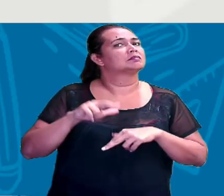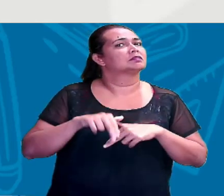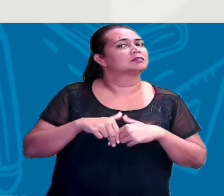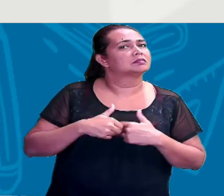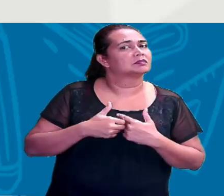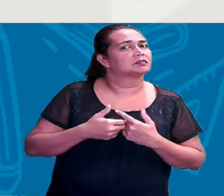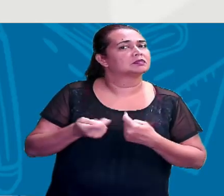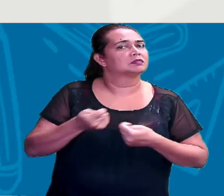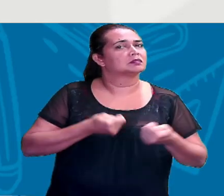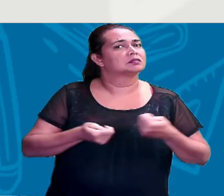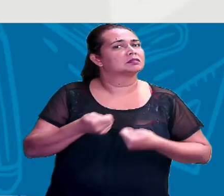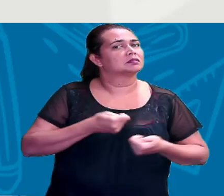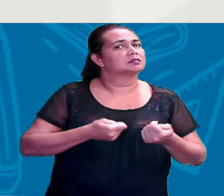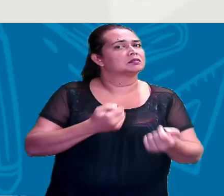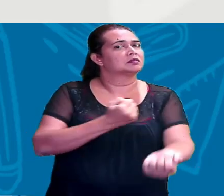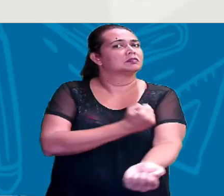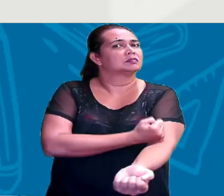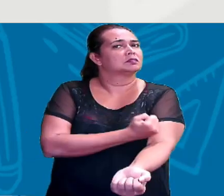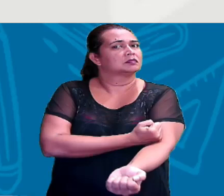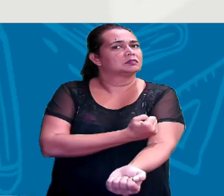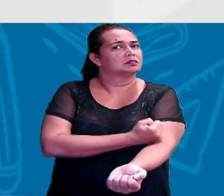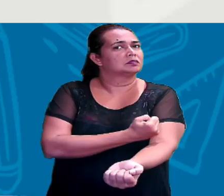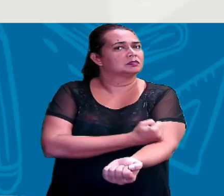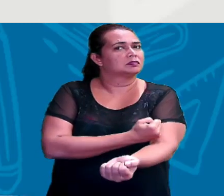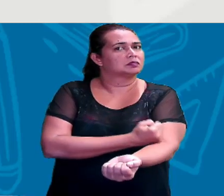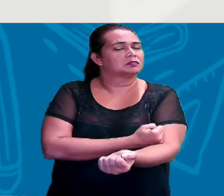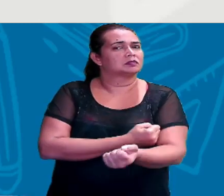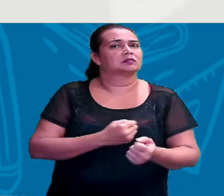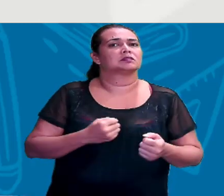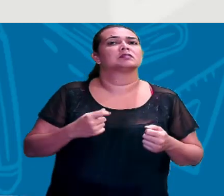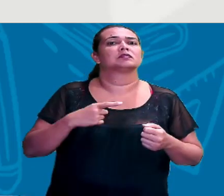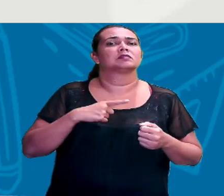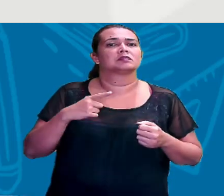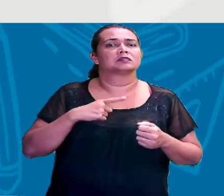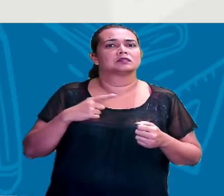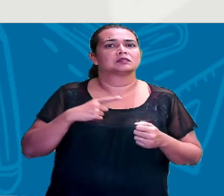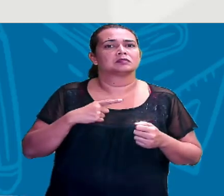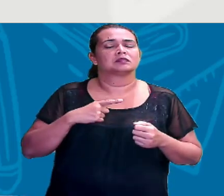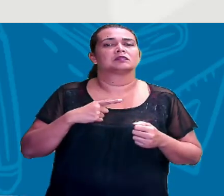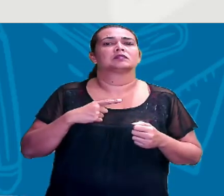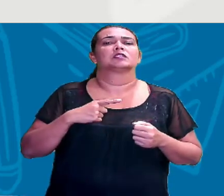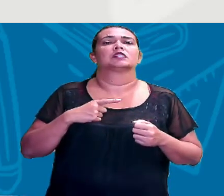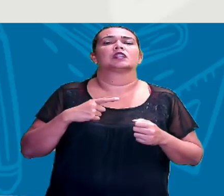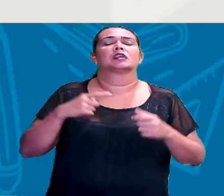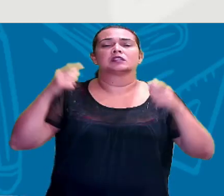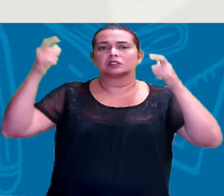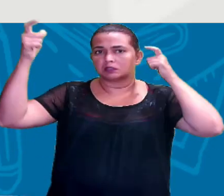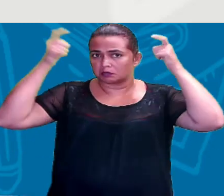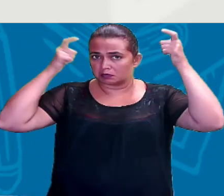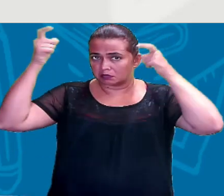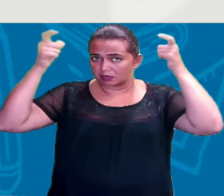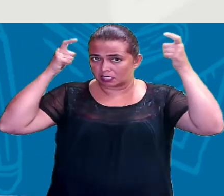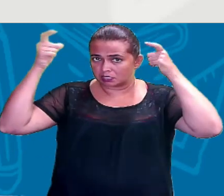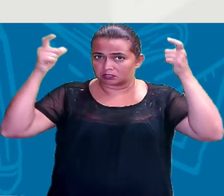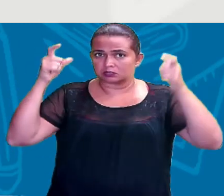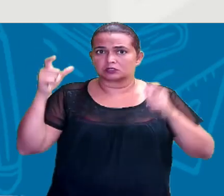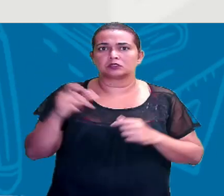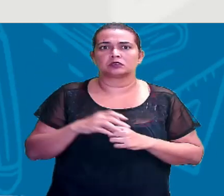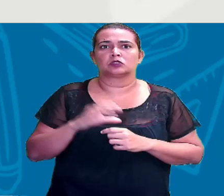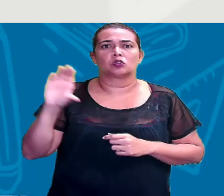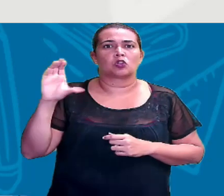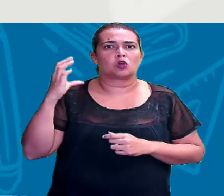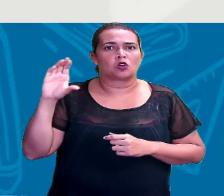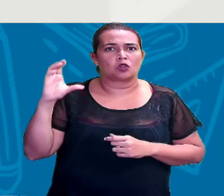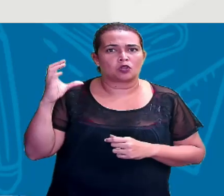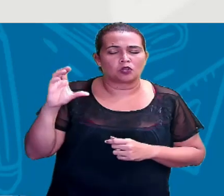né? E sofre muito isso com o México, a Colômbia sofreu bastante com né, a presença de